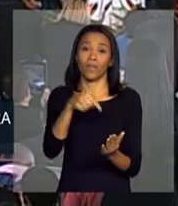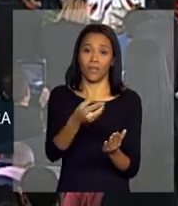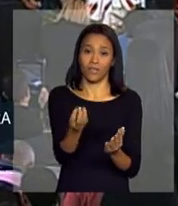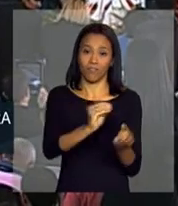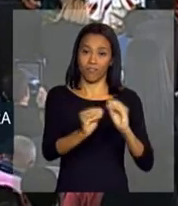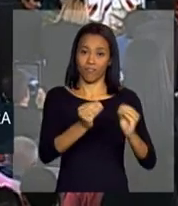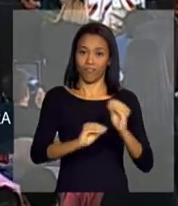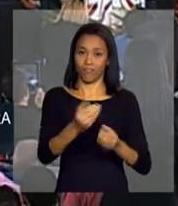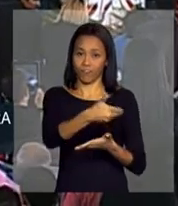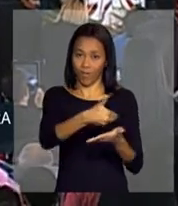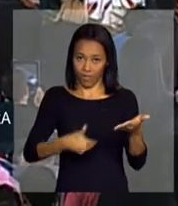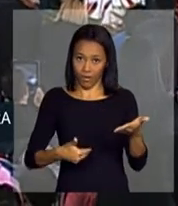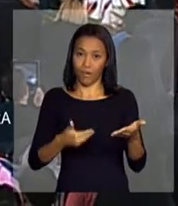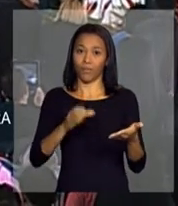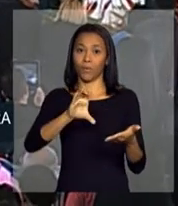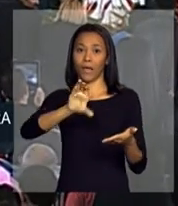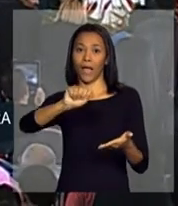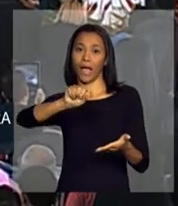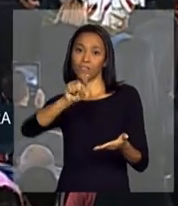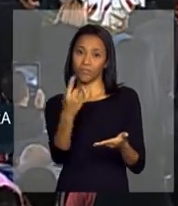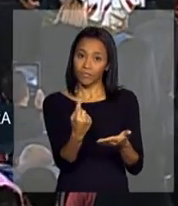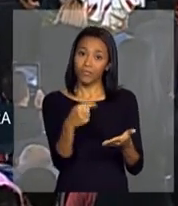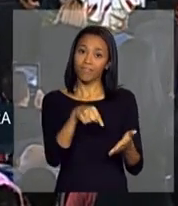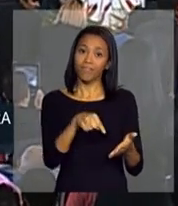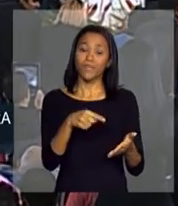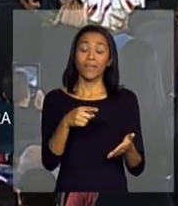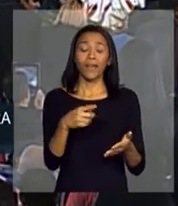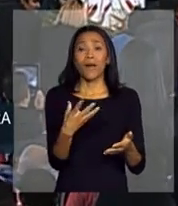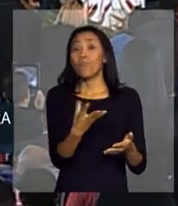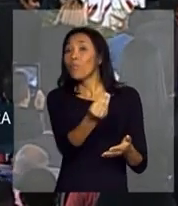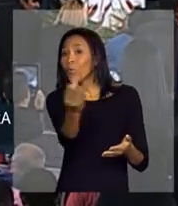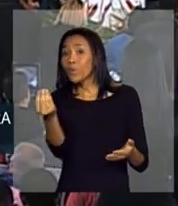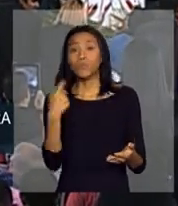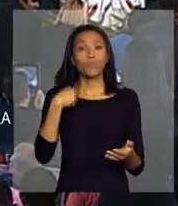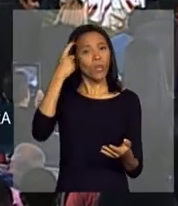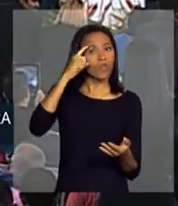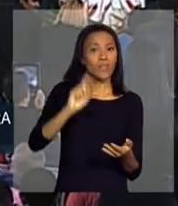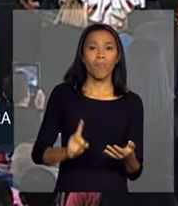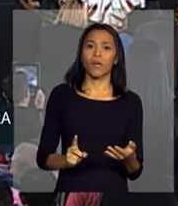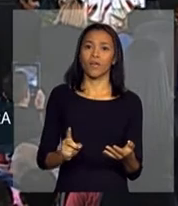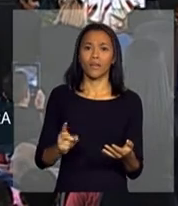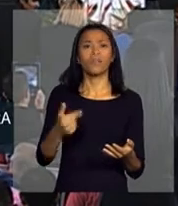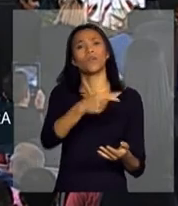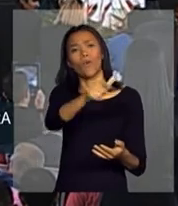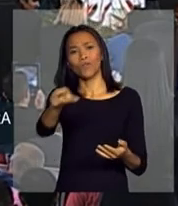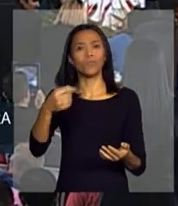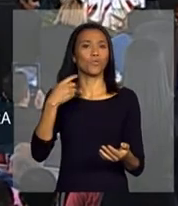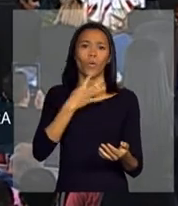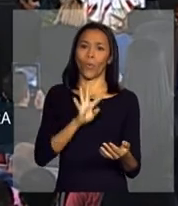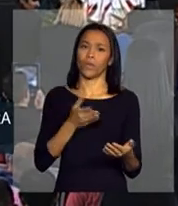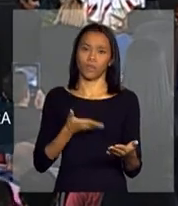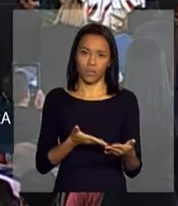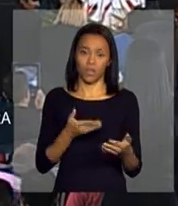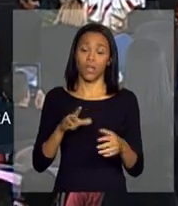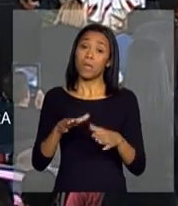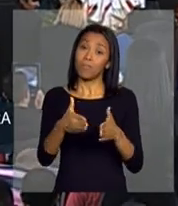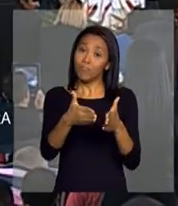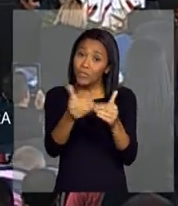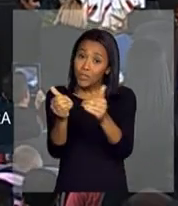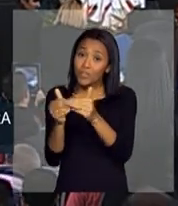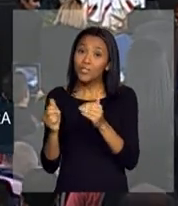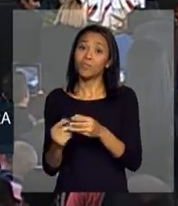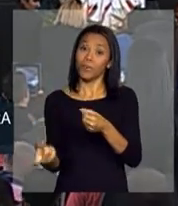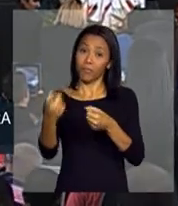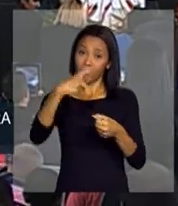cadastro. Muitas por não saberem, muitas por desconhecerem. Pedimos a parceria